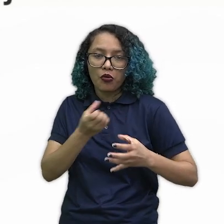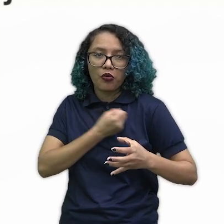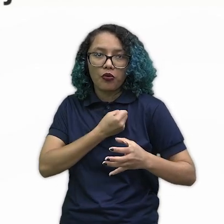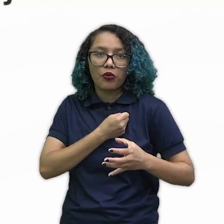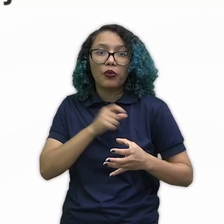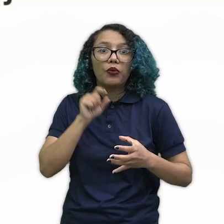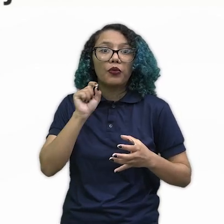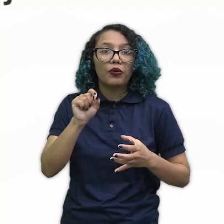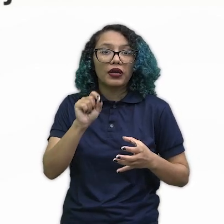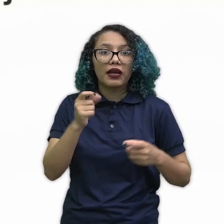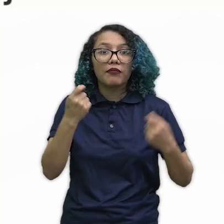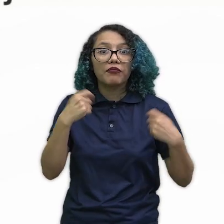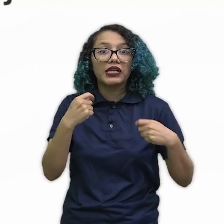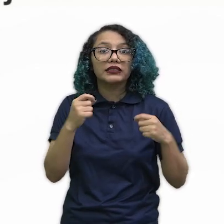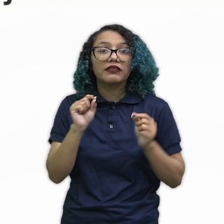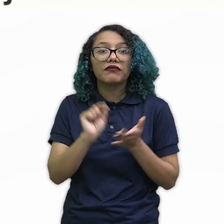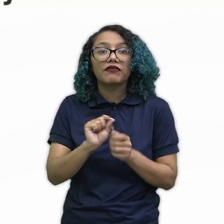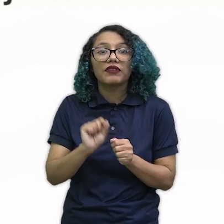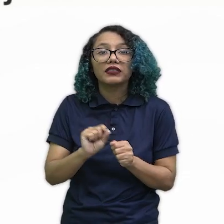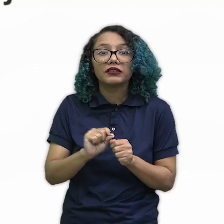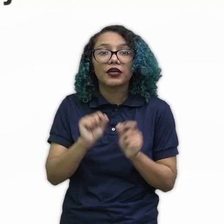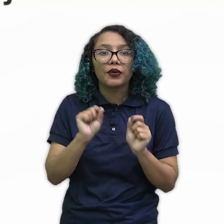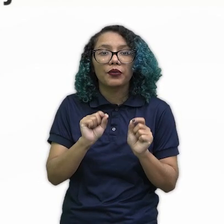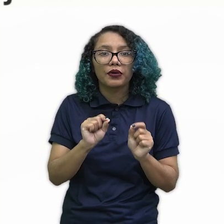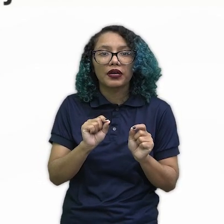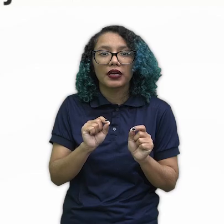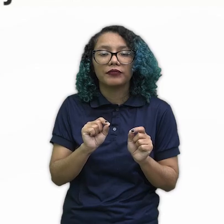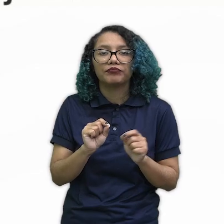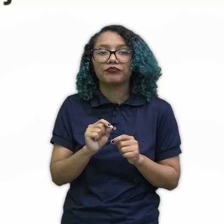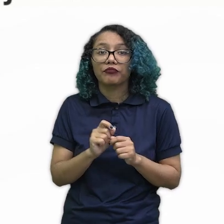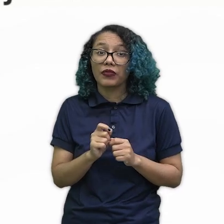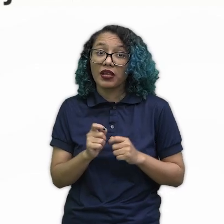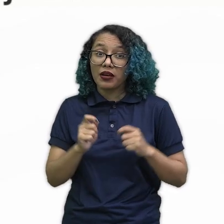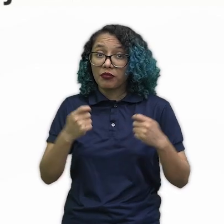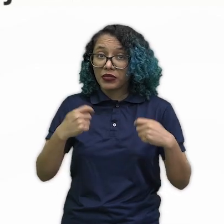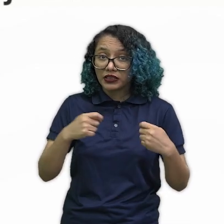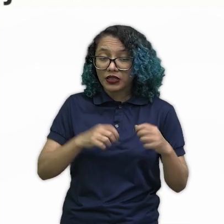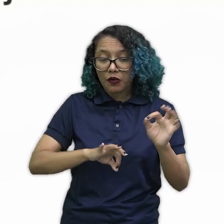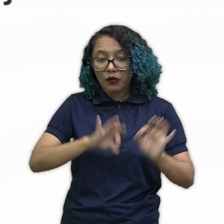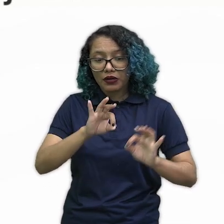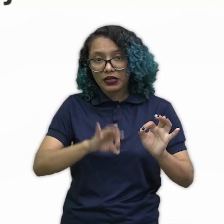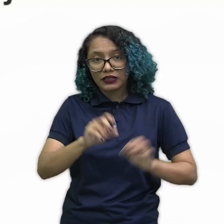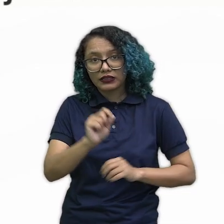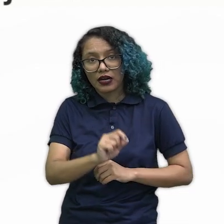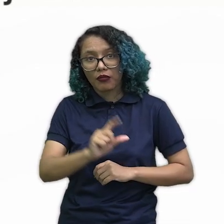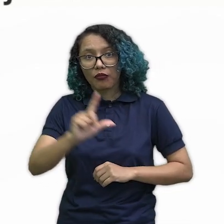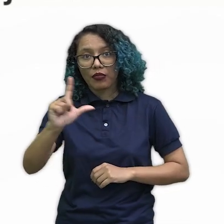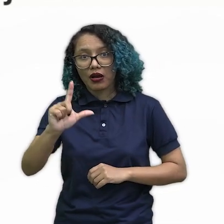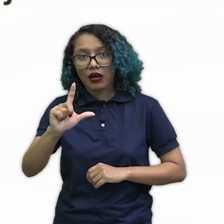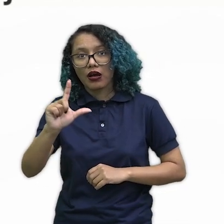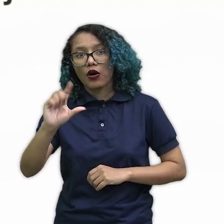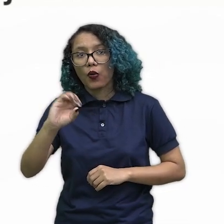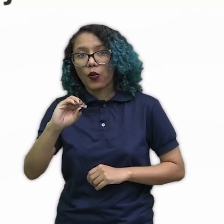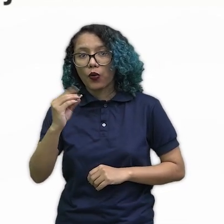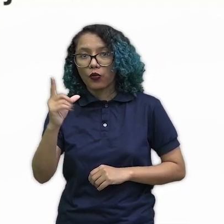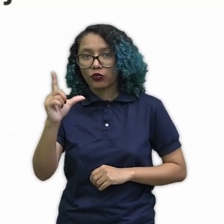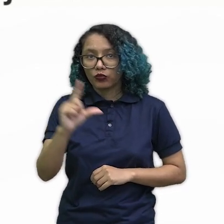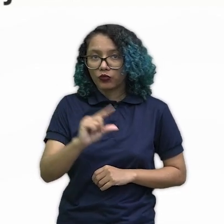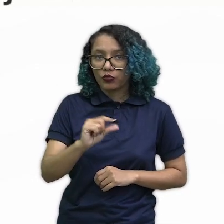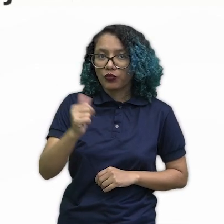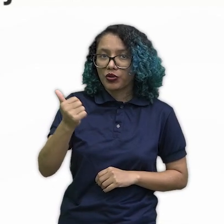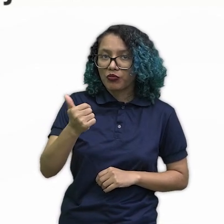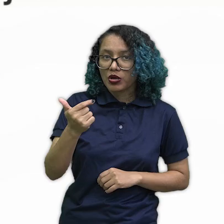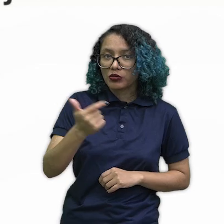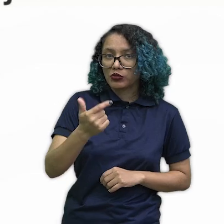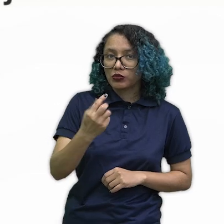que você coloque esses elementos em ordem crescente ou em ordem decrescente. Perfeito? Vamos seguir em